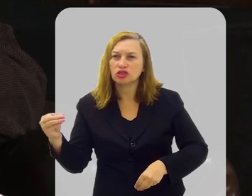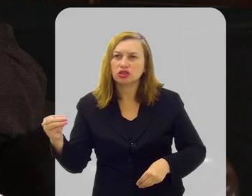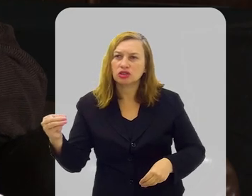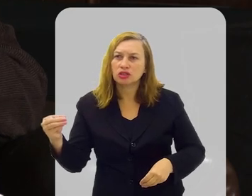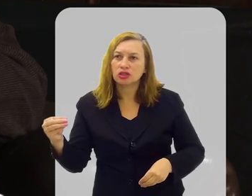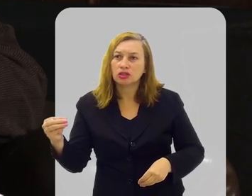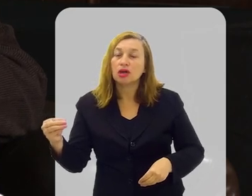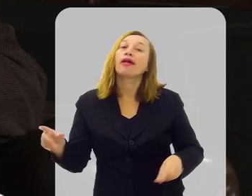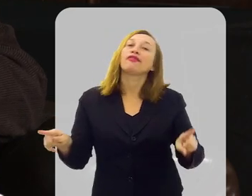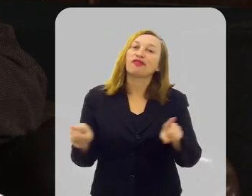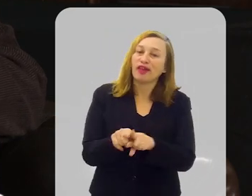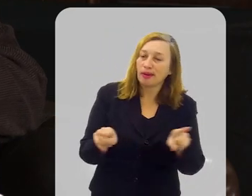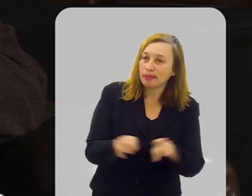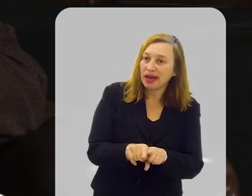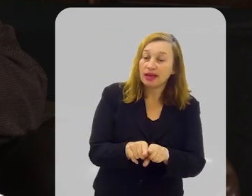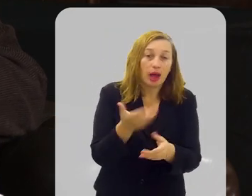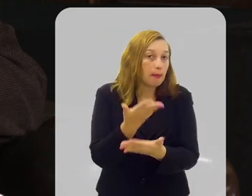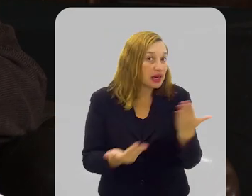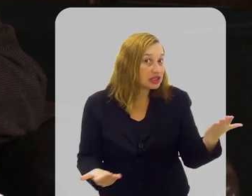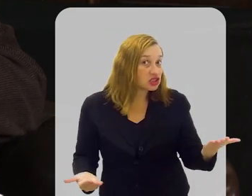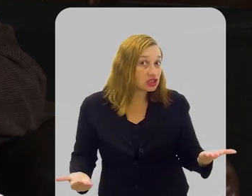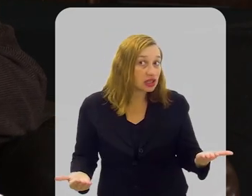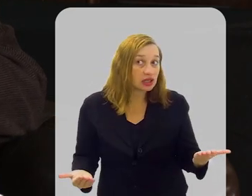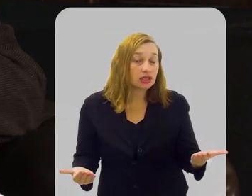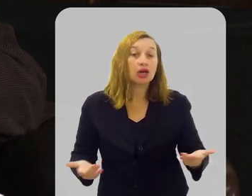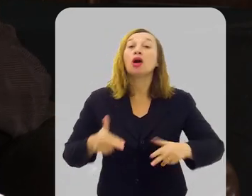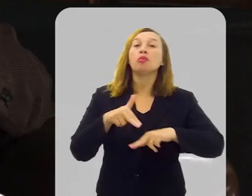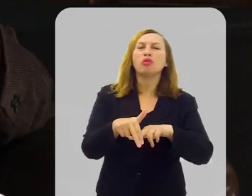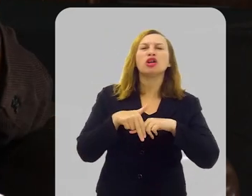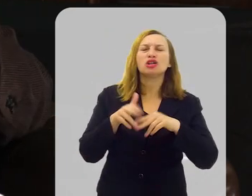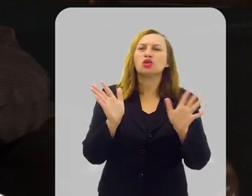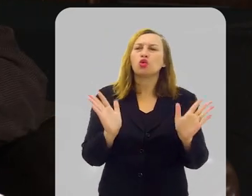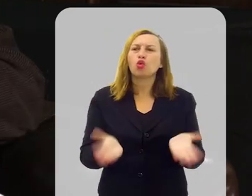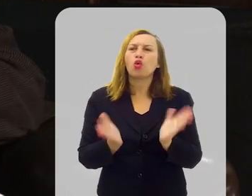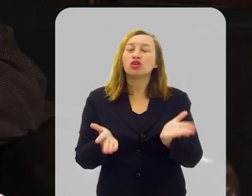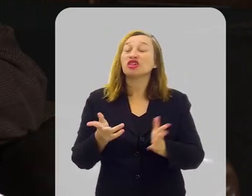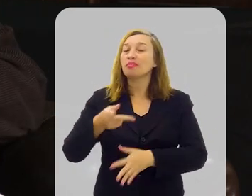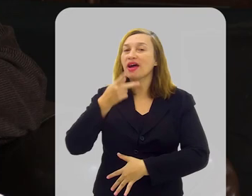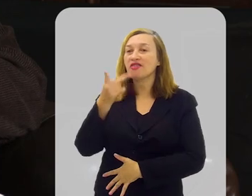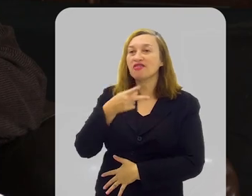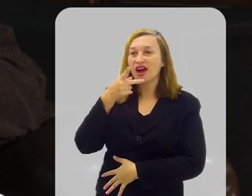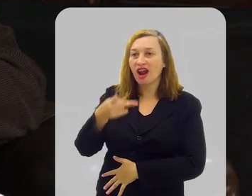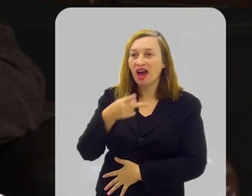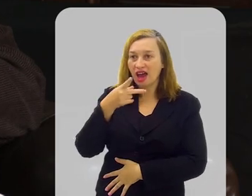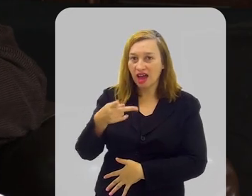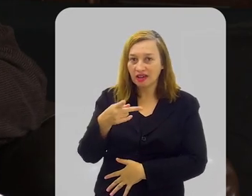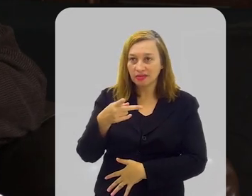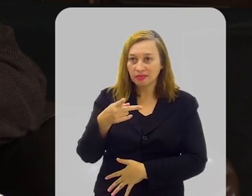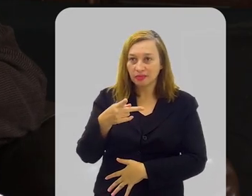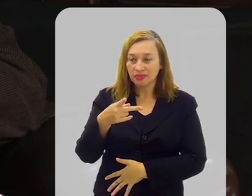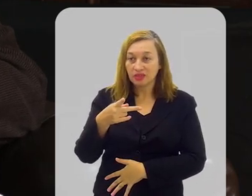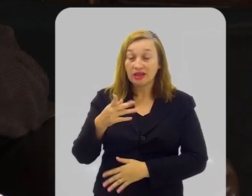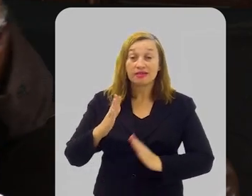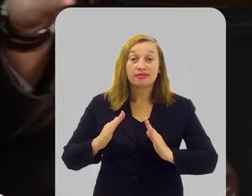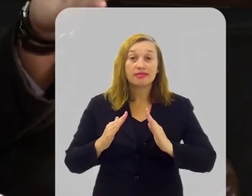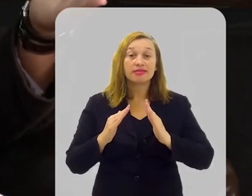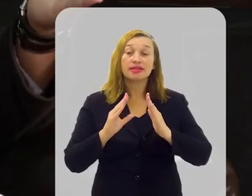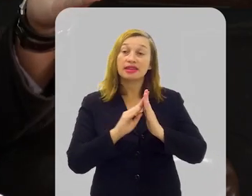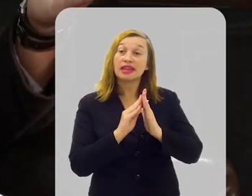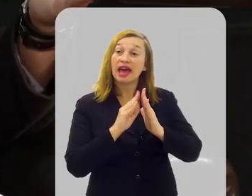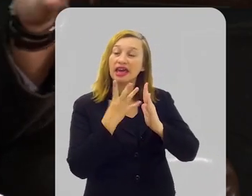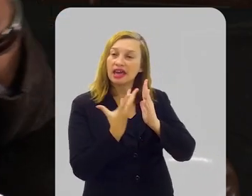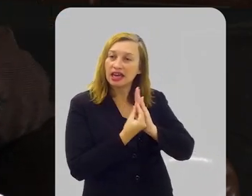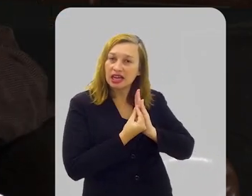some, ela também está perdida. E é por isso que hoje, para falarmos dos desigrejados, da